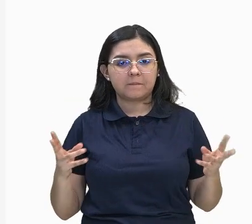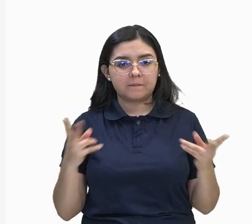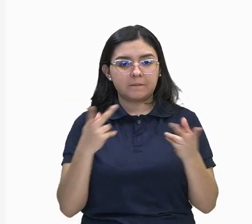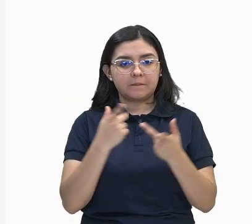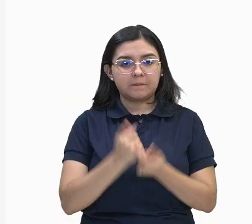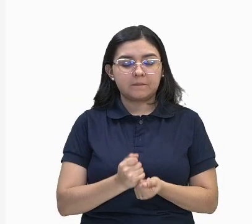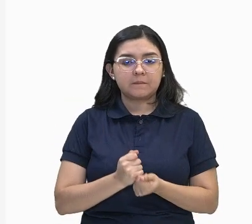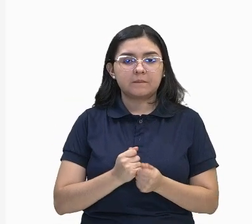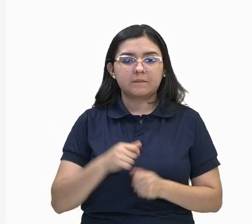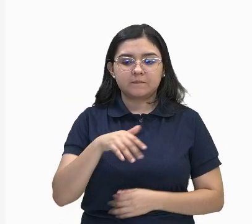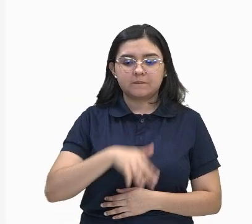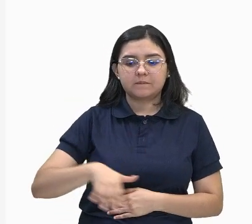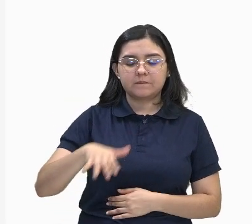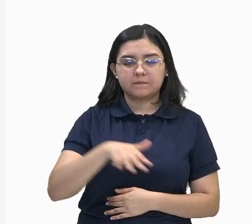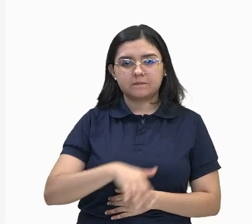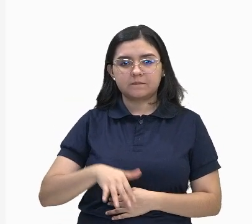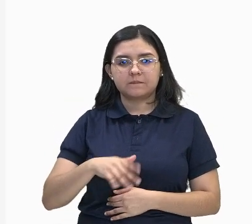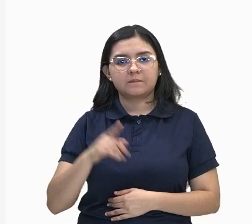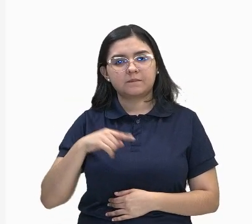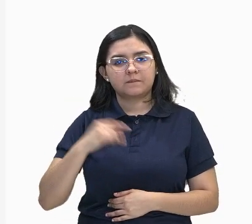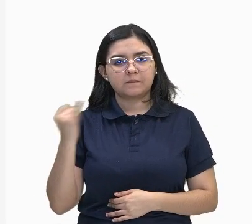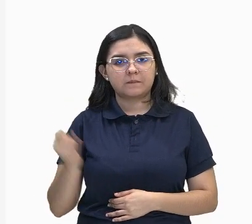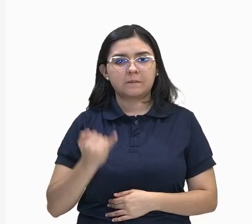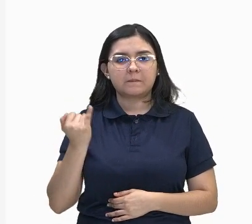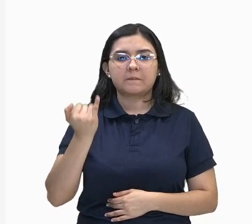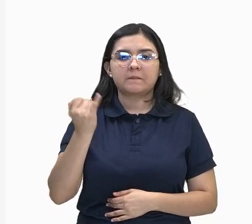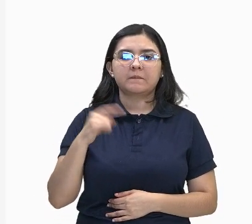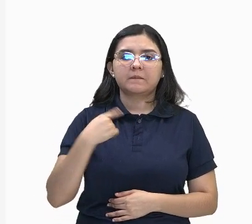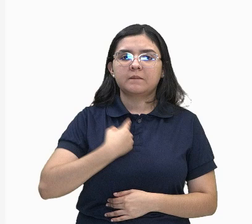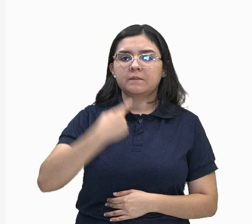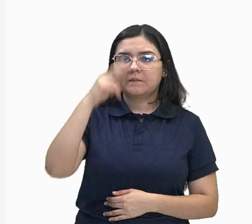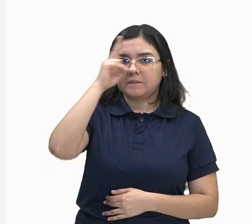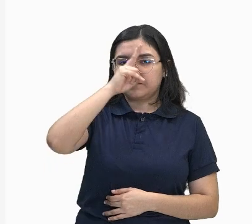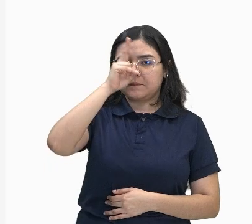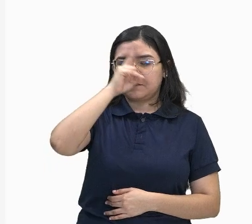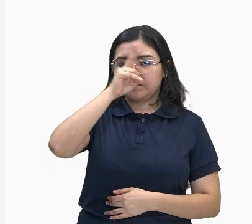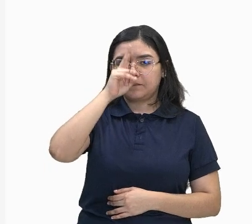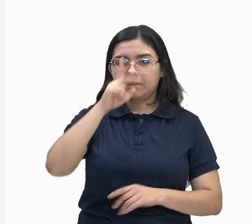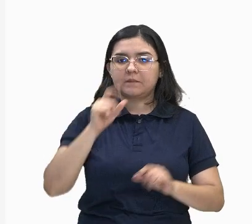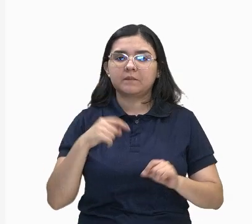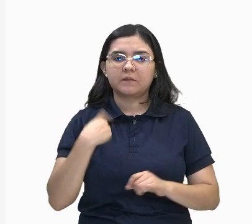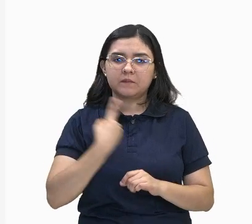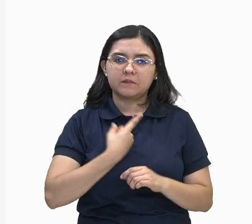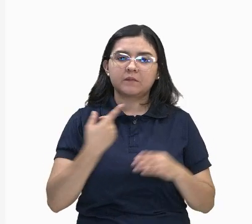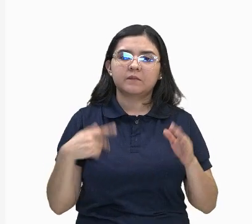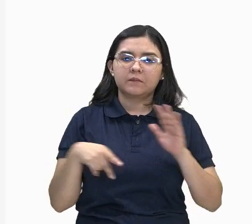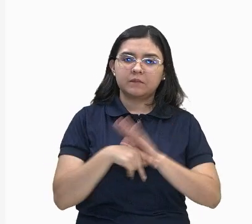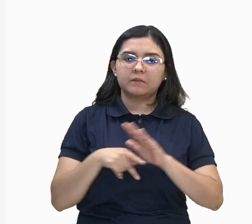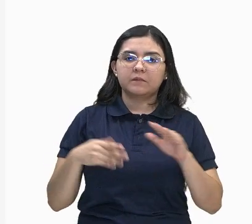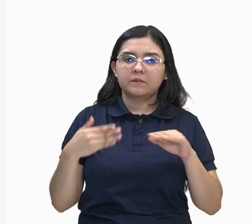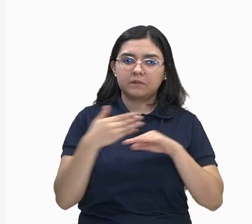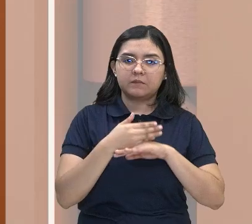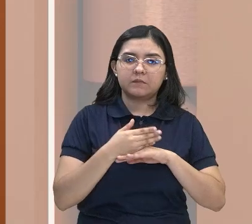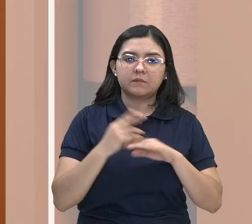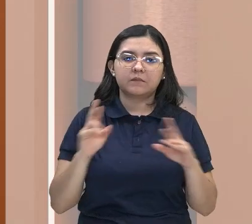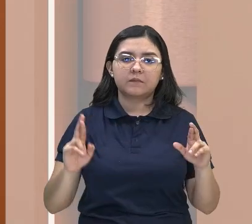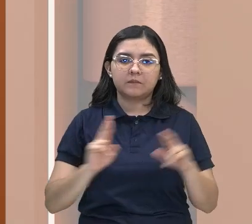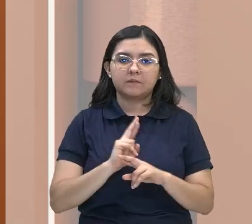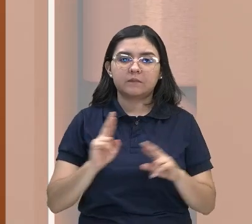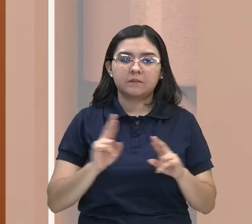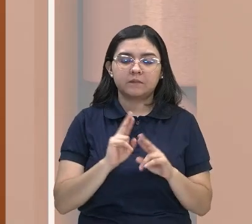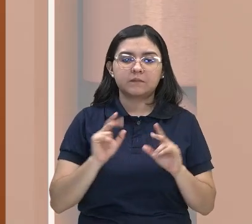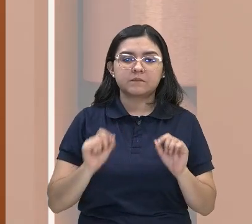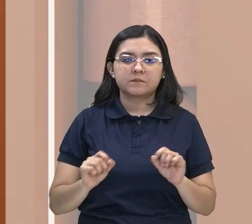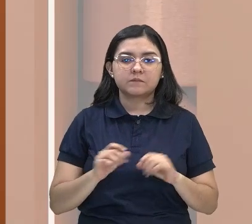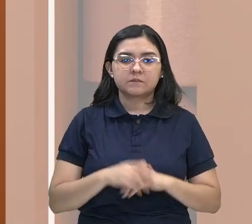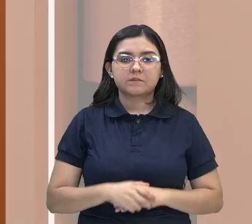qualidade ambiental. É muito importante não esquecer que nós fazemos parte desta relação e